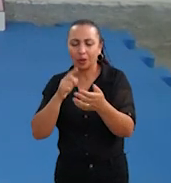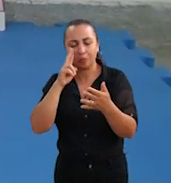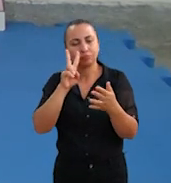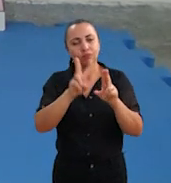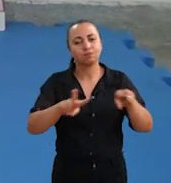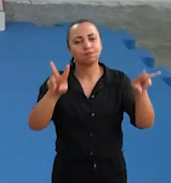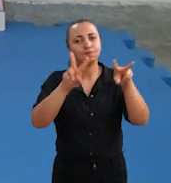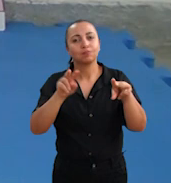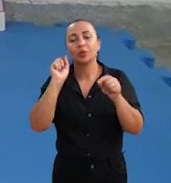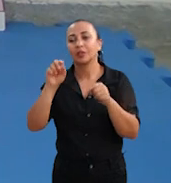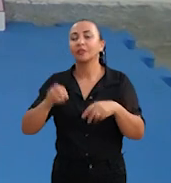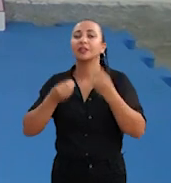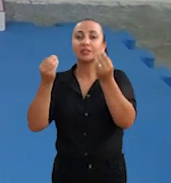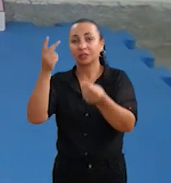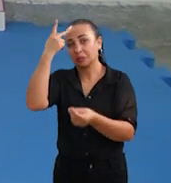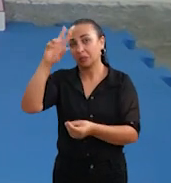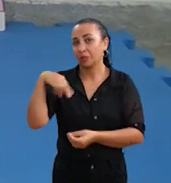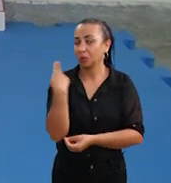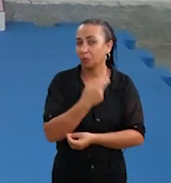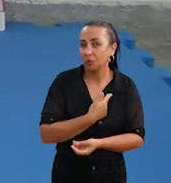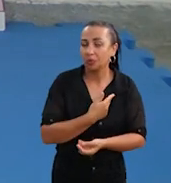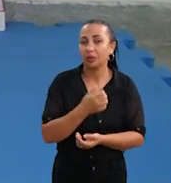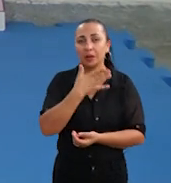observação, o que vai dando para a gente